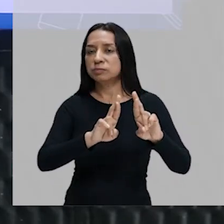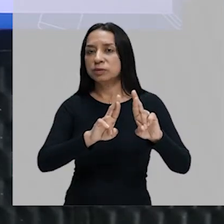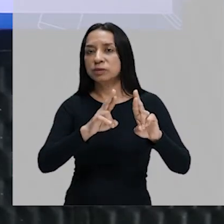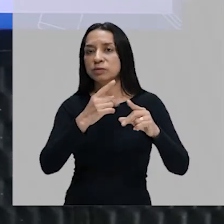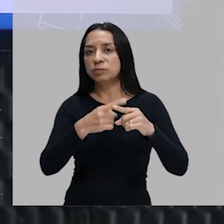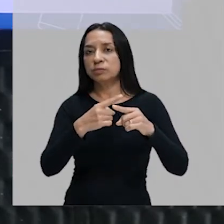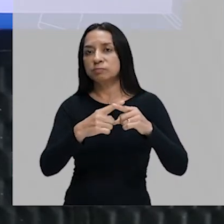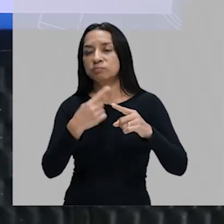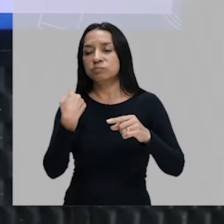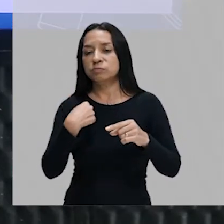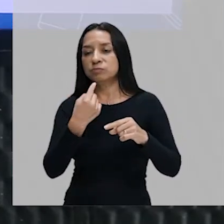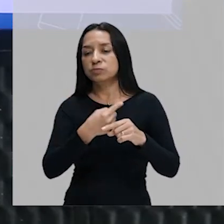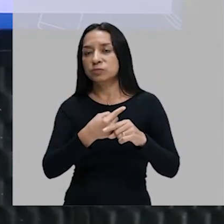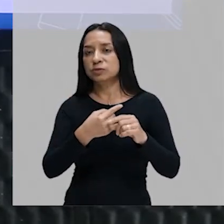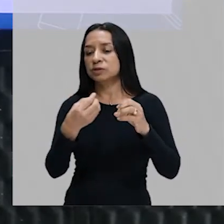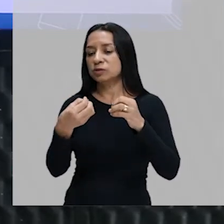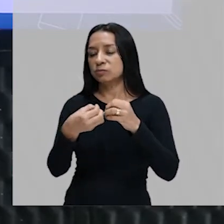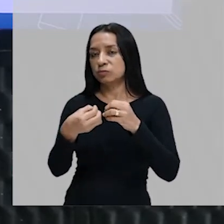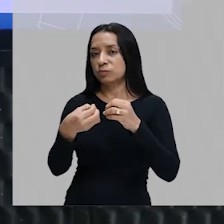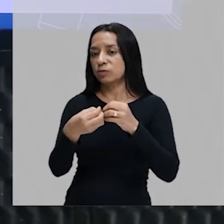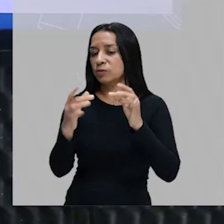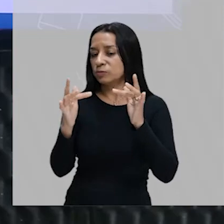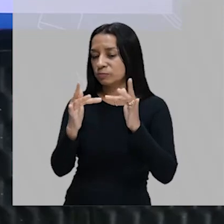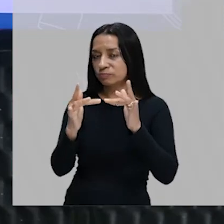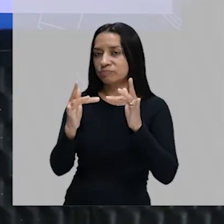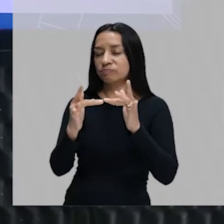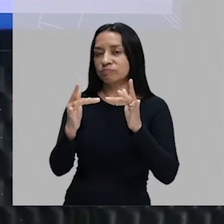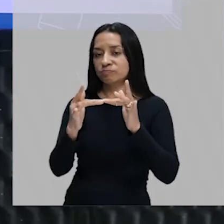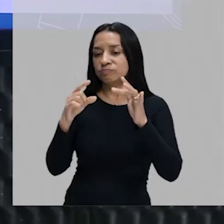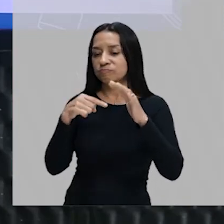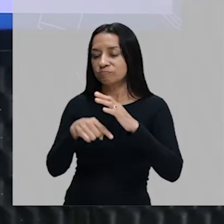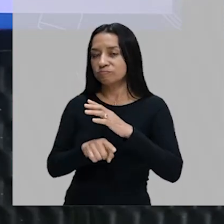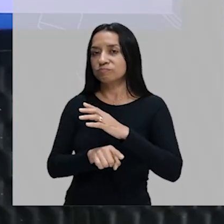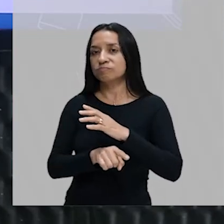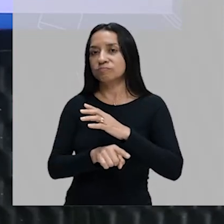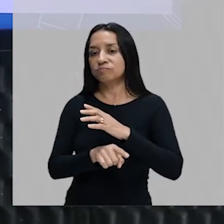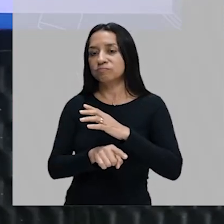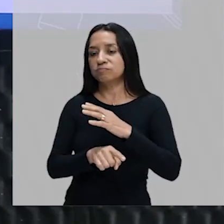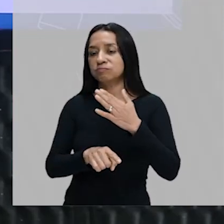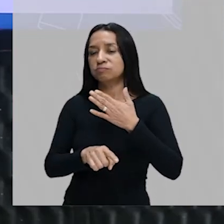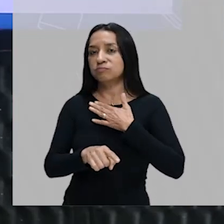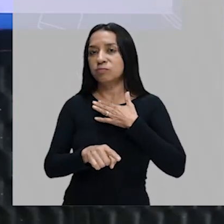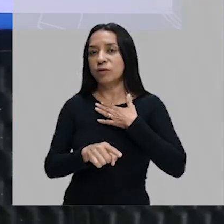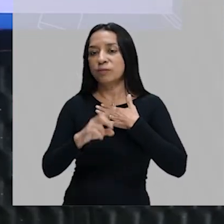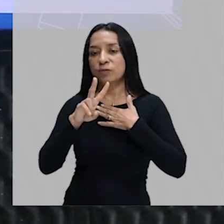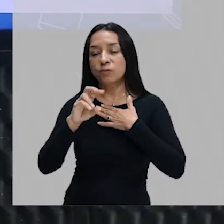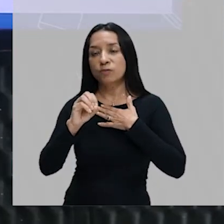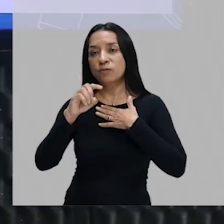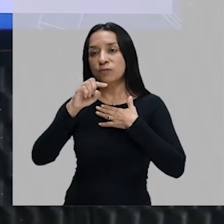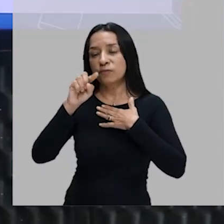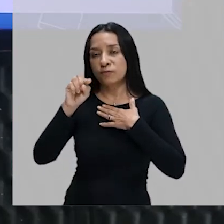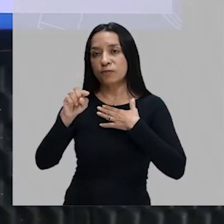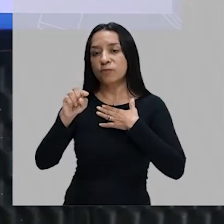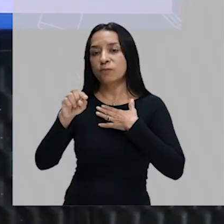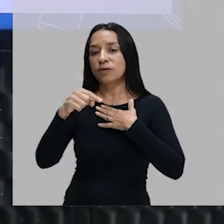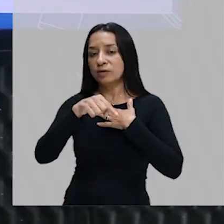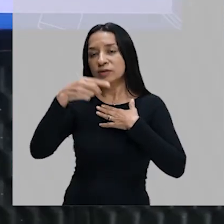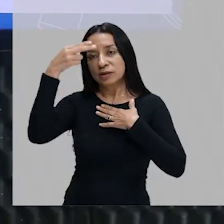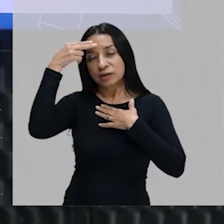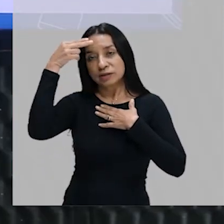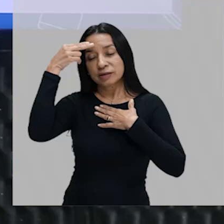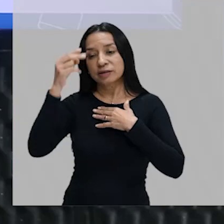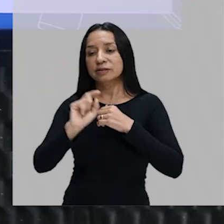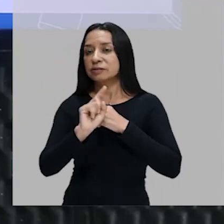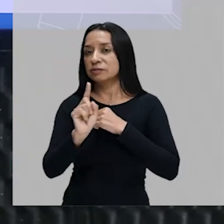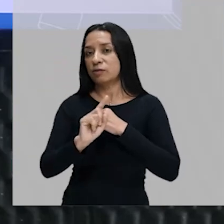nós sejamos próximos, sejamos íntimos, ele é meu vô, eu sou netinha,